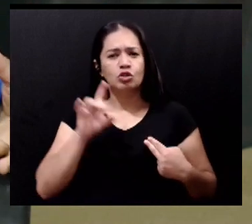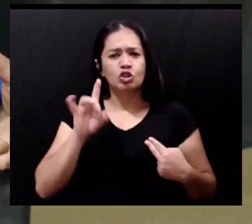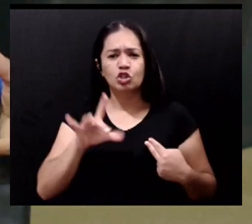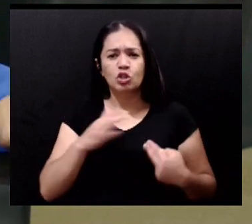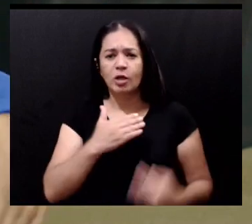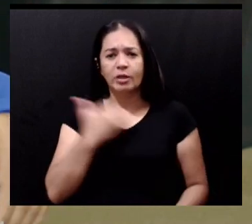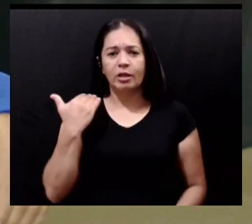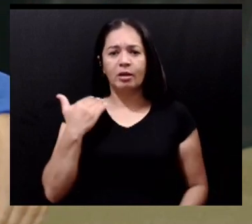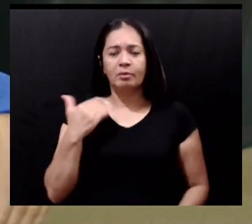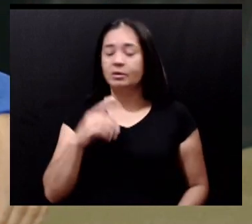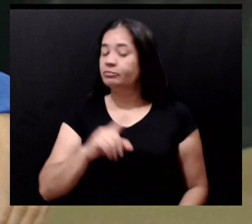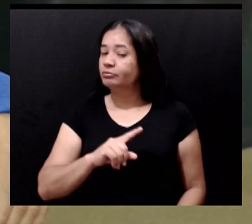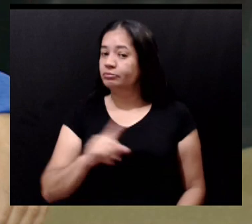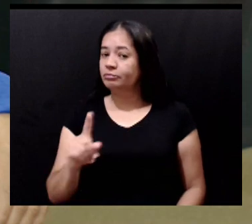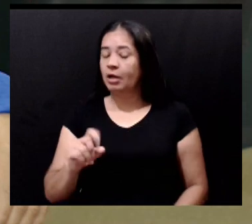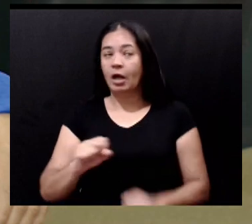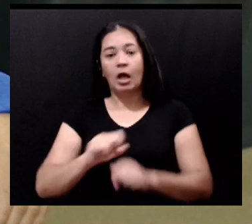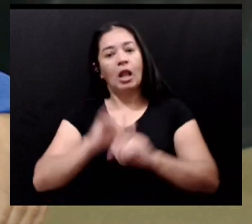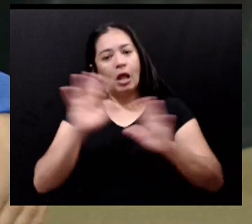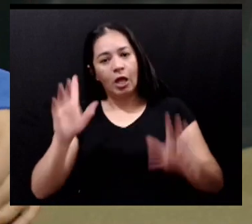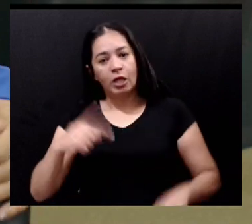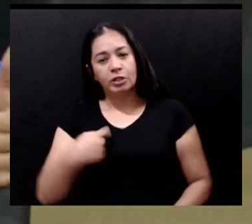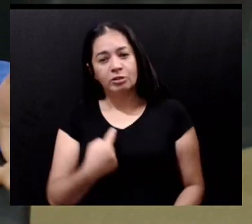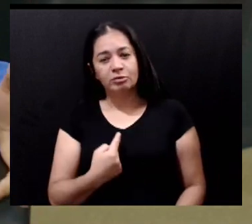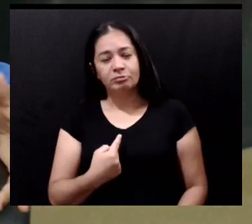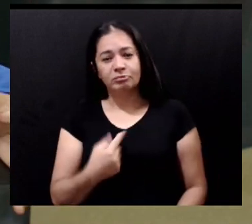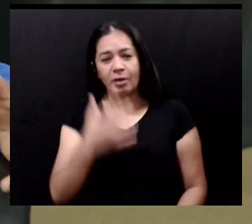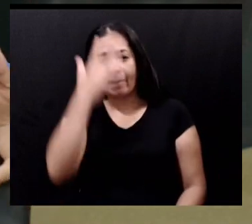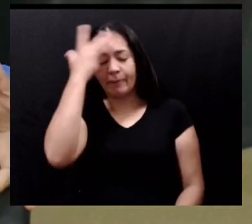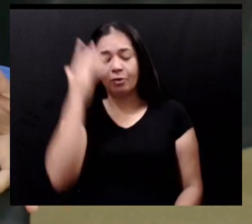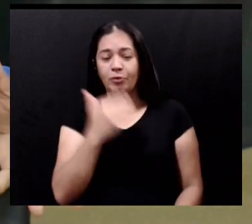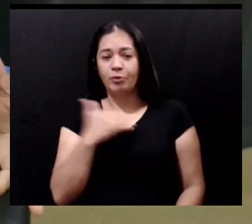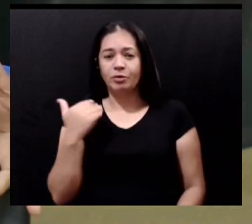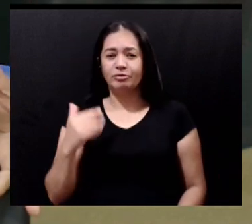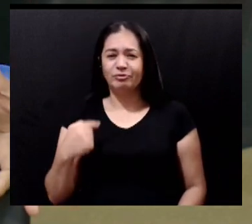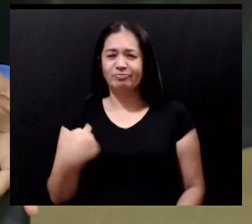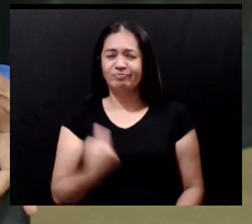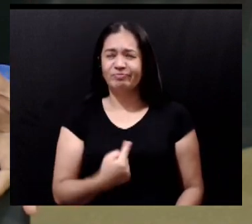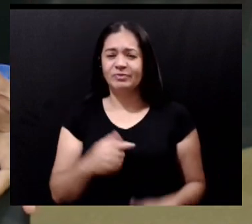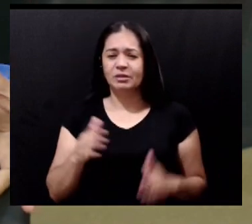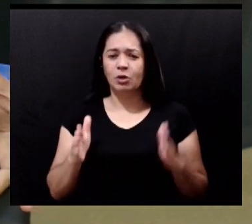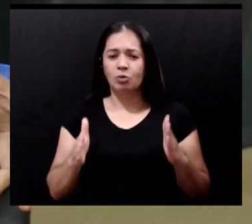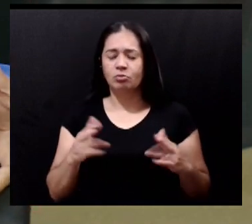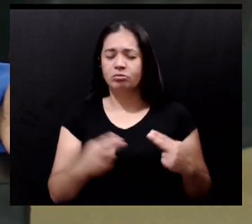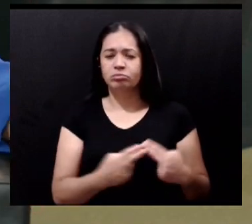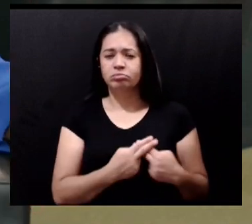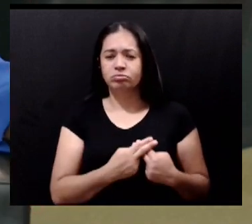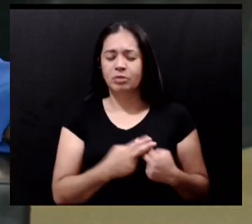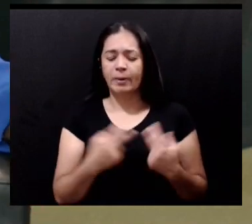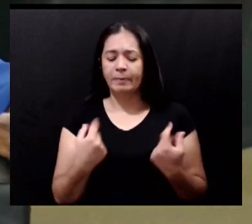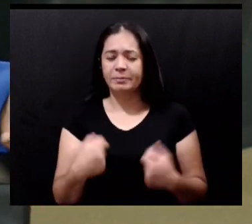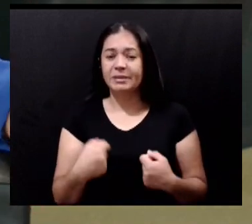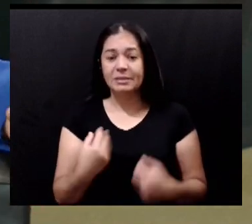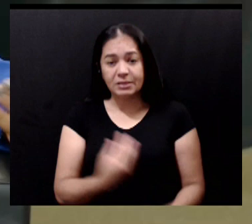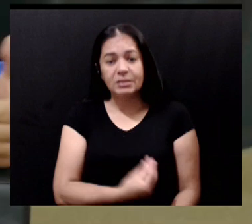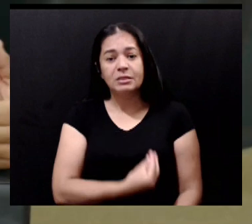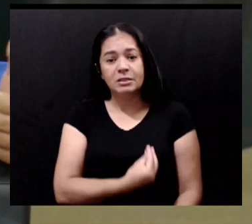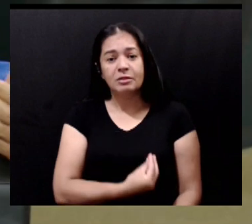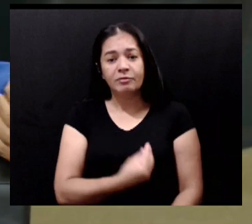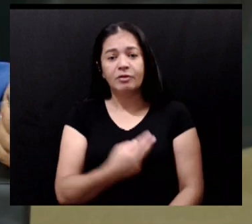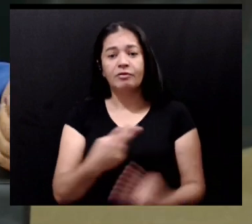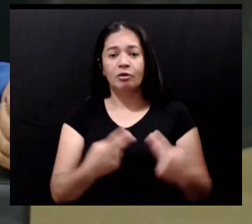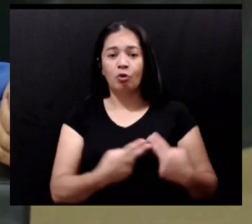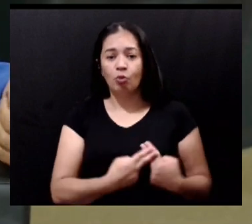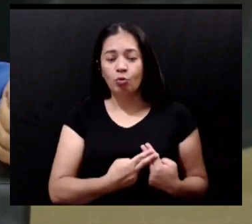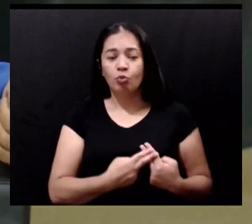gente perde alguém, a gente entra assim nesse período de luto. É um período que a gente precisa viver ele. Mas o luto também, como nós